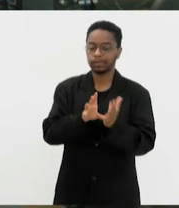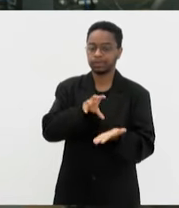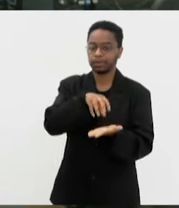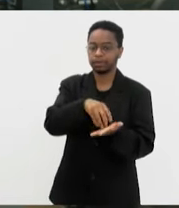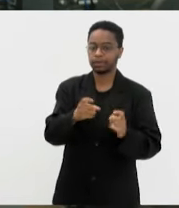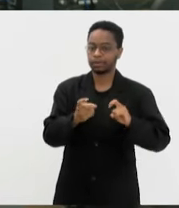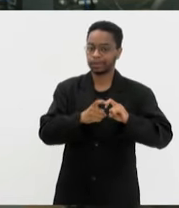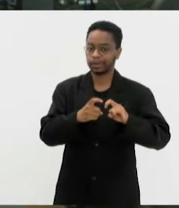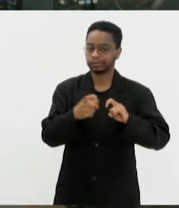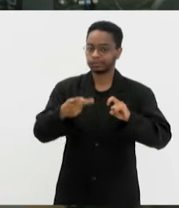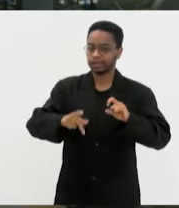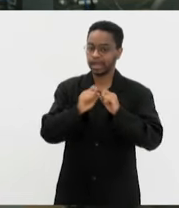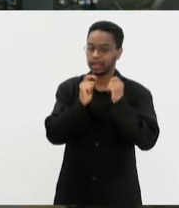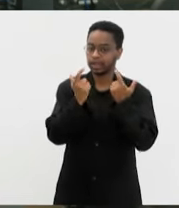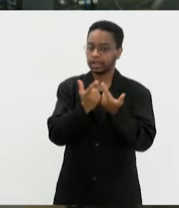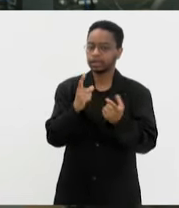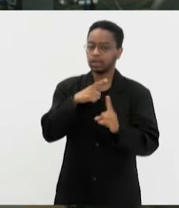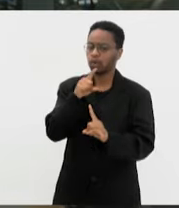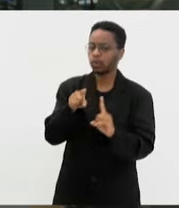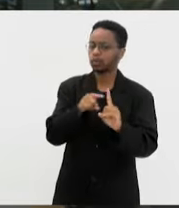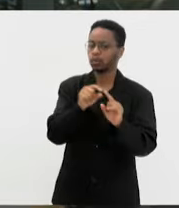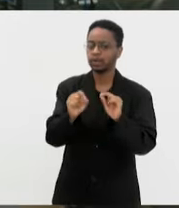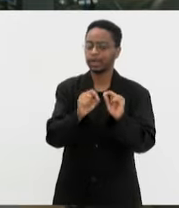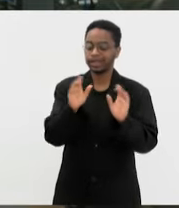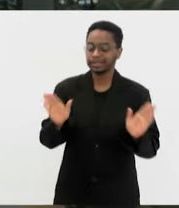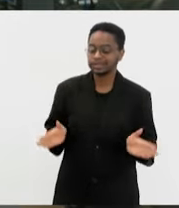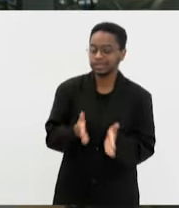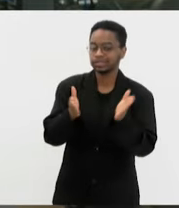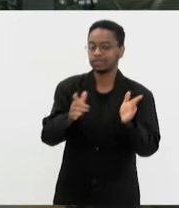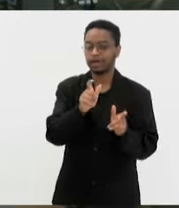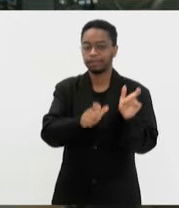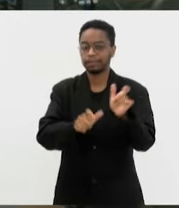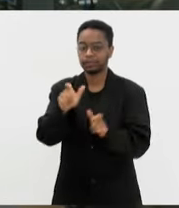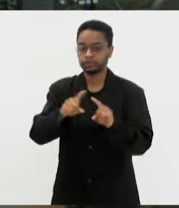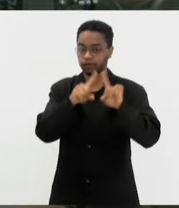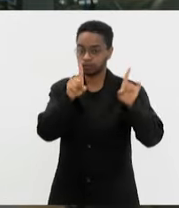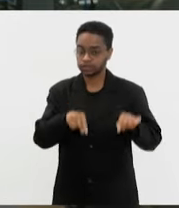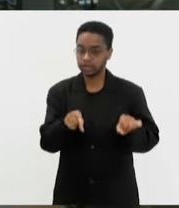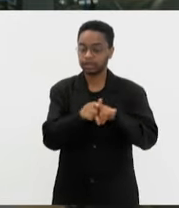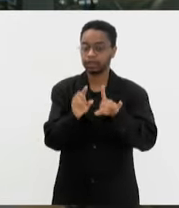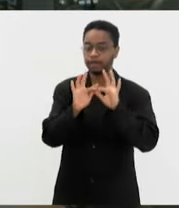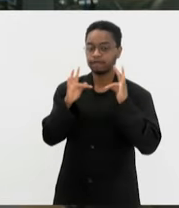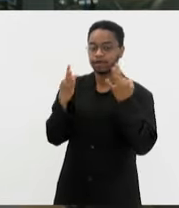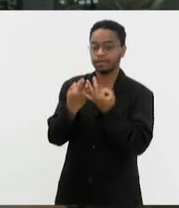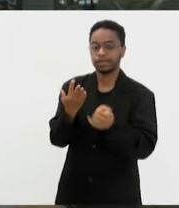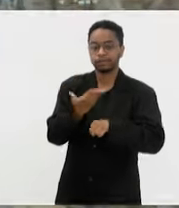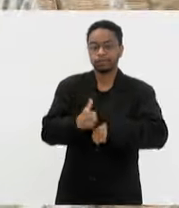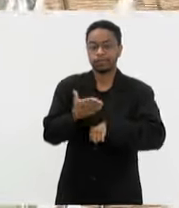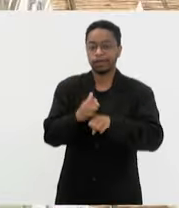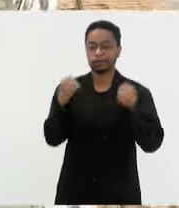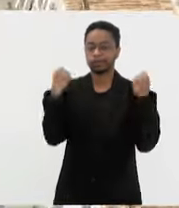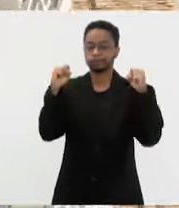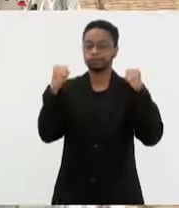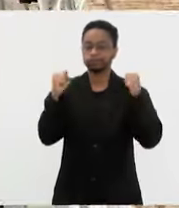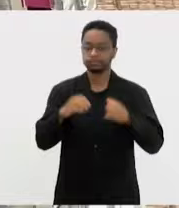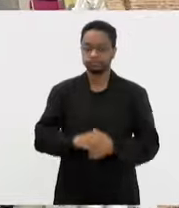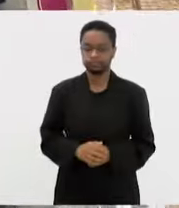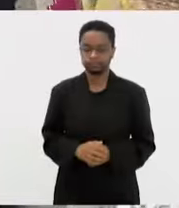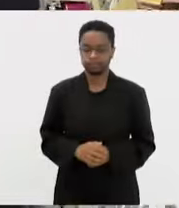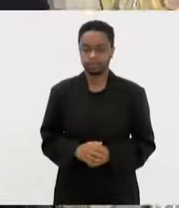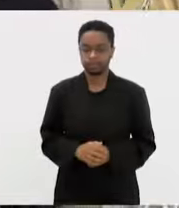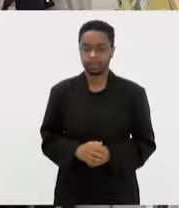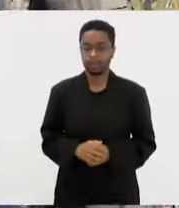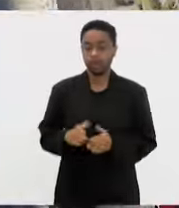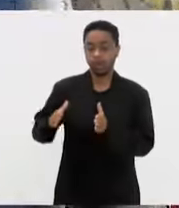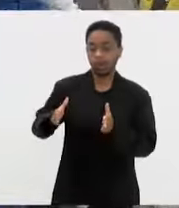Legislativa tem o objetivo de incentivar os servidores e familiares a praticarem exercícios físicos. O percurso